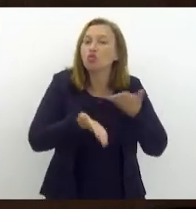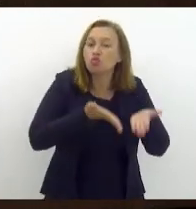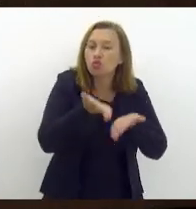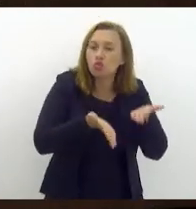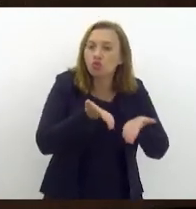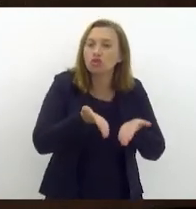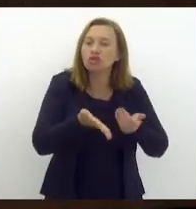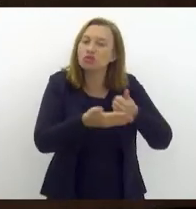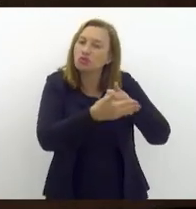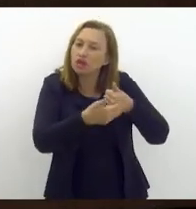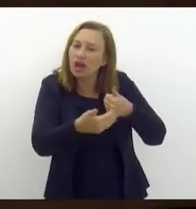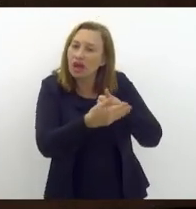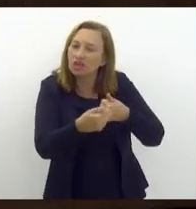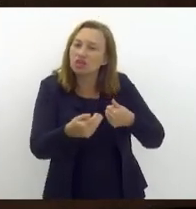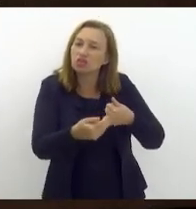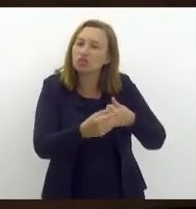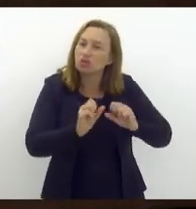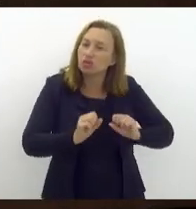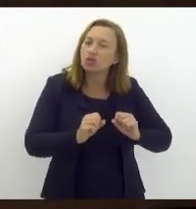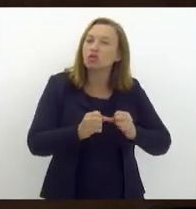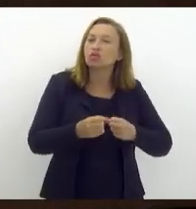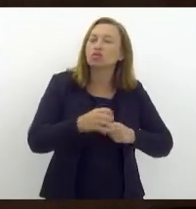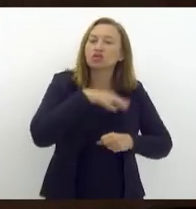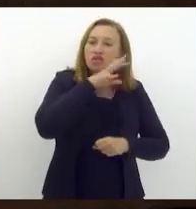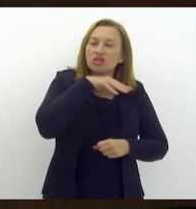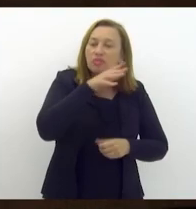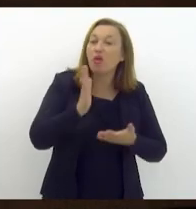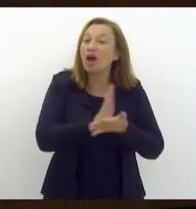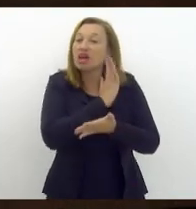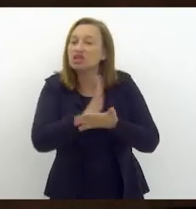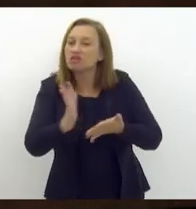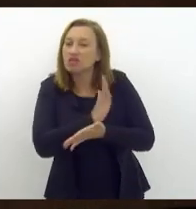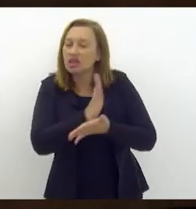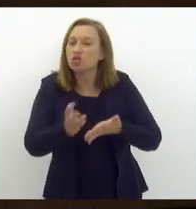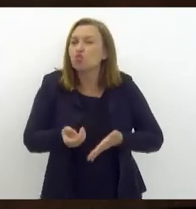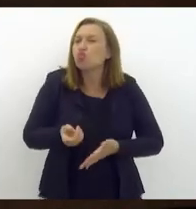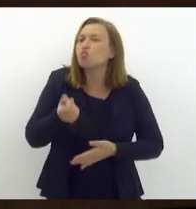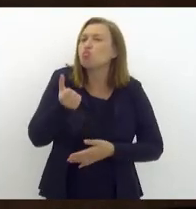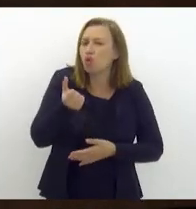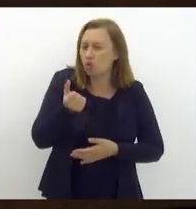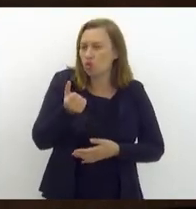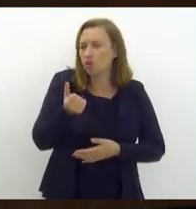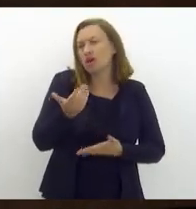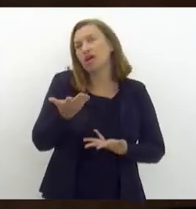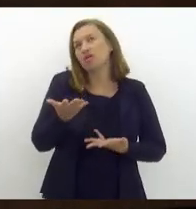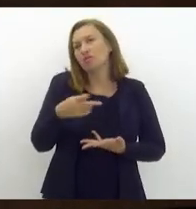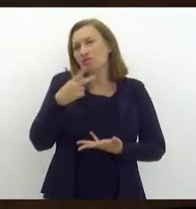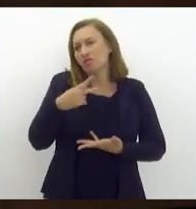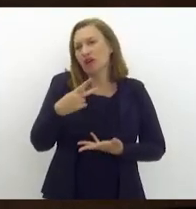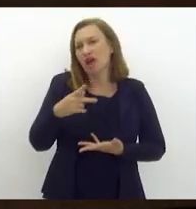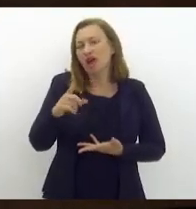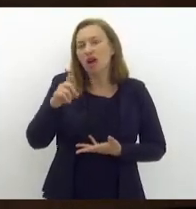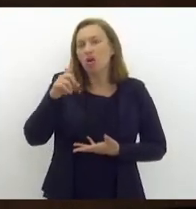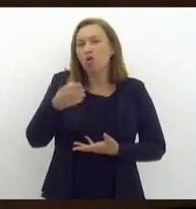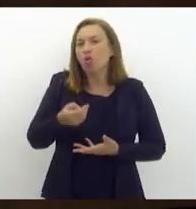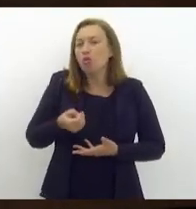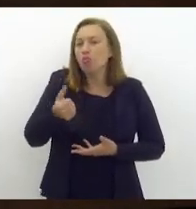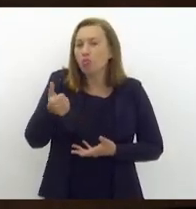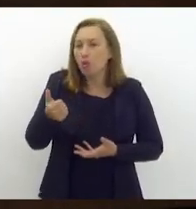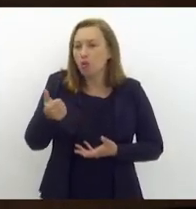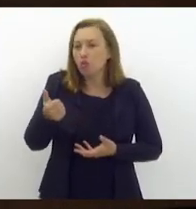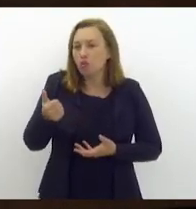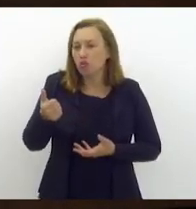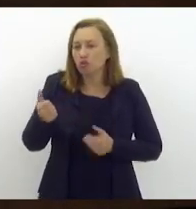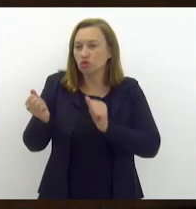com carinho, com dedicação, muitas das vezes, o pouco, né, vamos dizer assim, com Deus é muito. E como